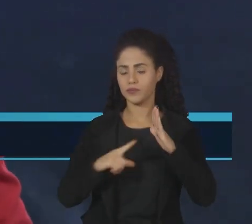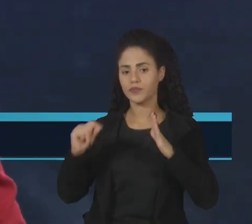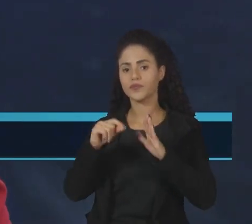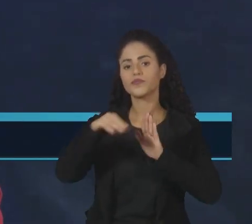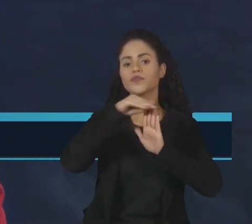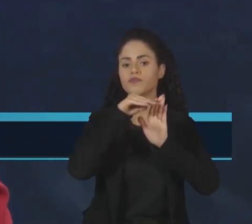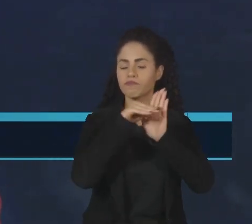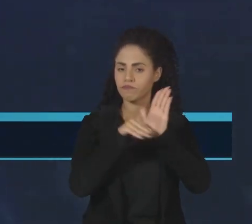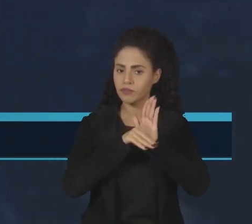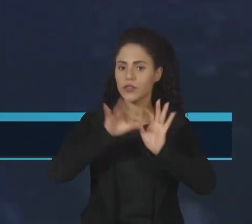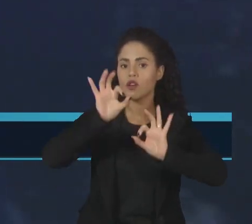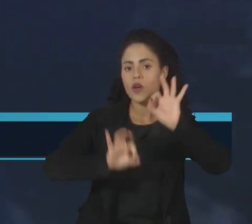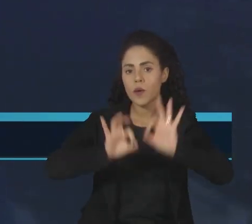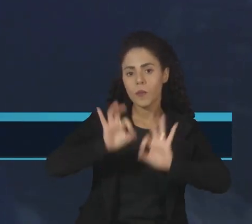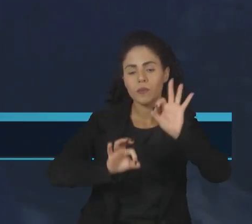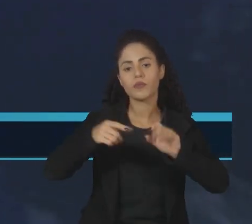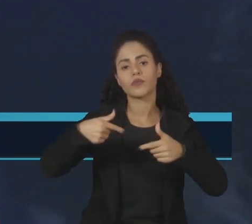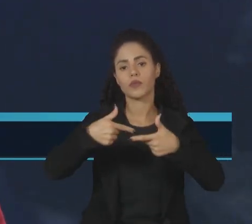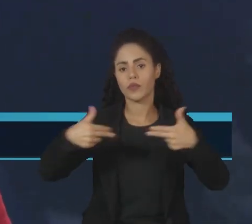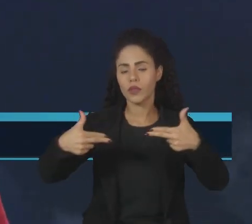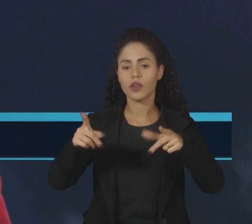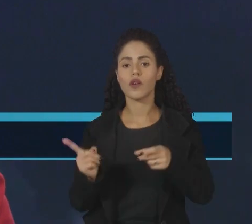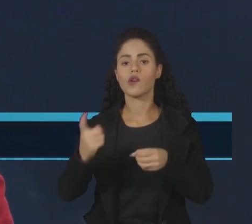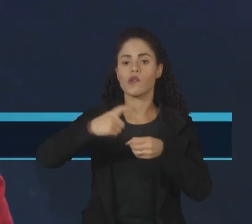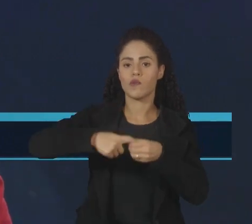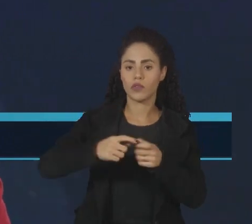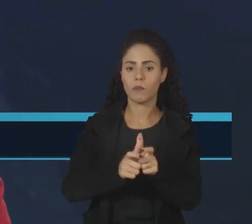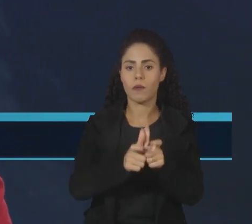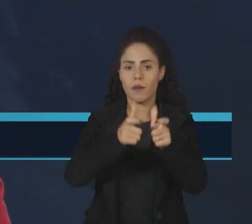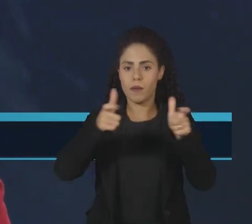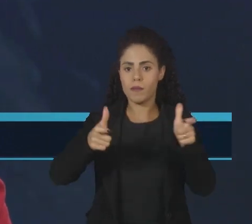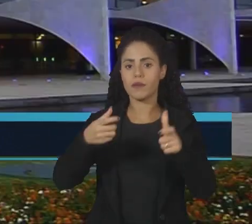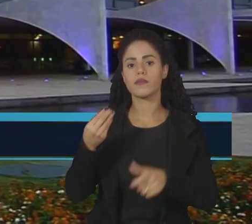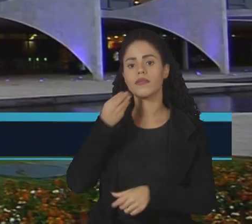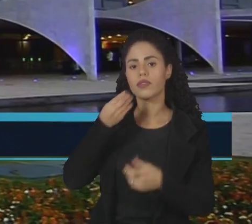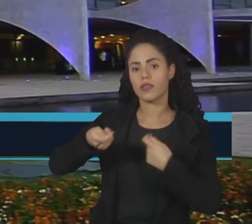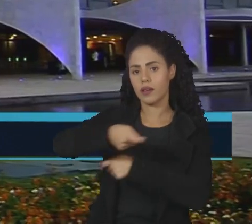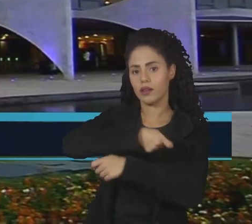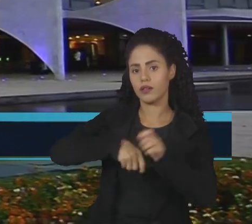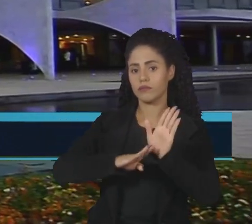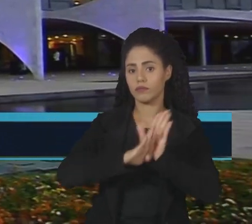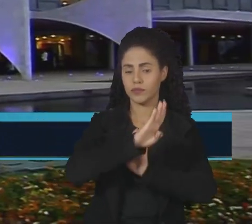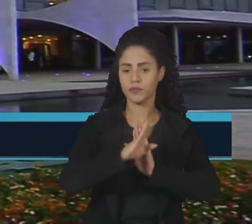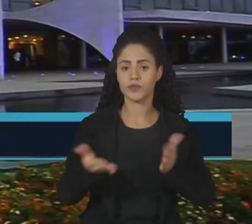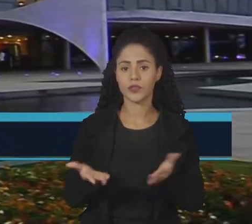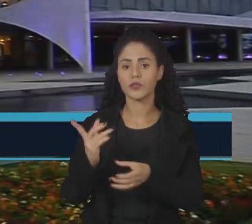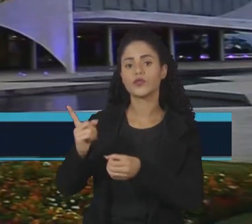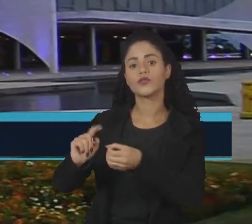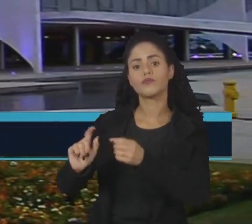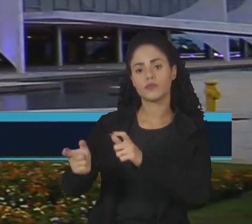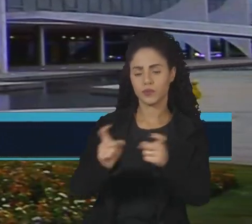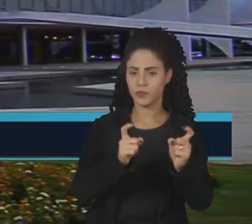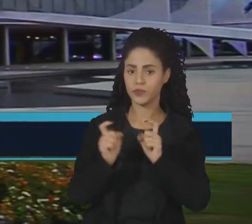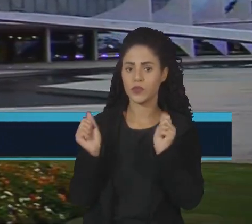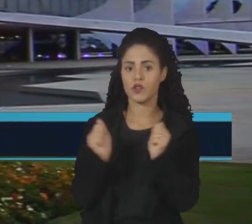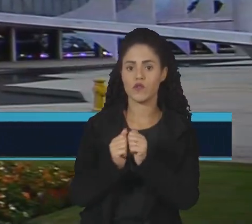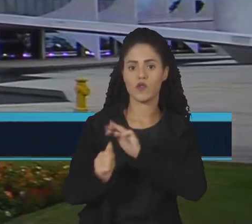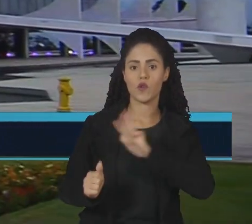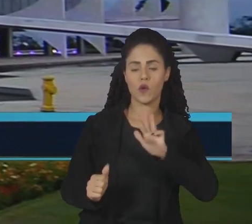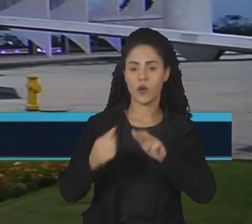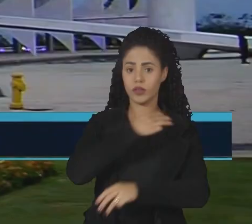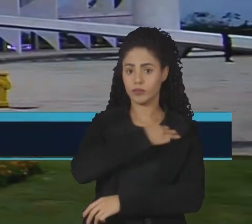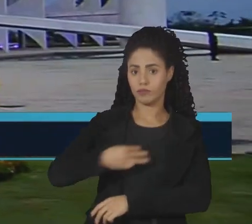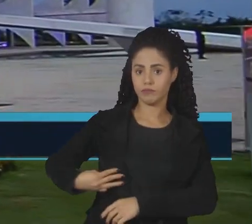pauta, projetos que podem acelerar a retomada do crescimento do país. Participaram da reunião com Lula os ministros